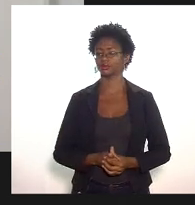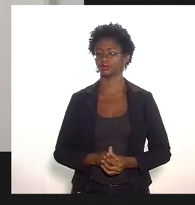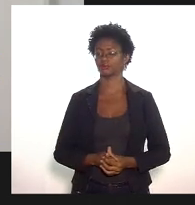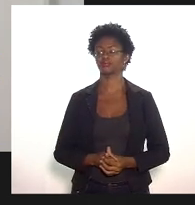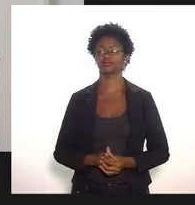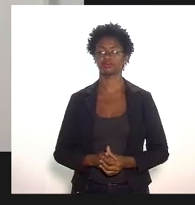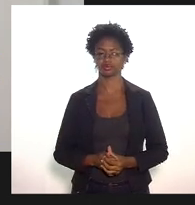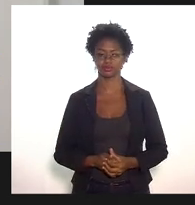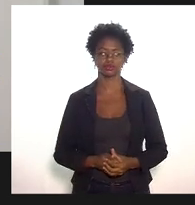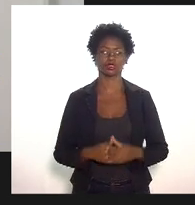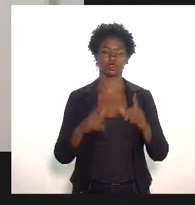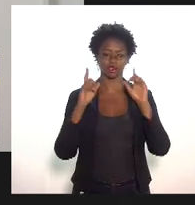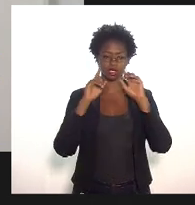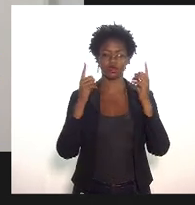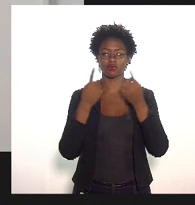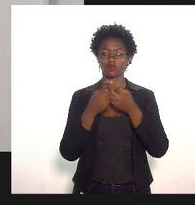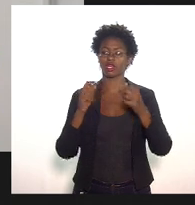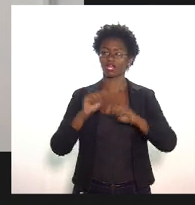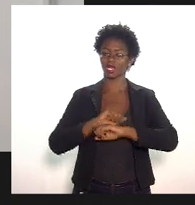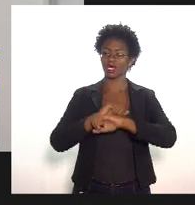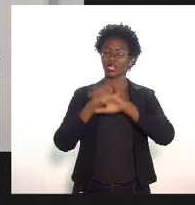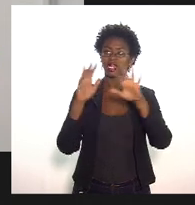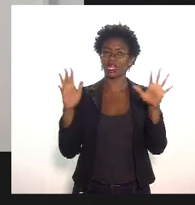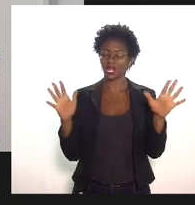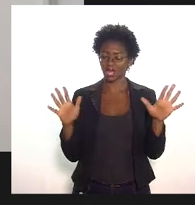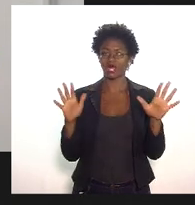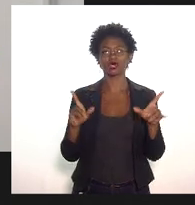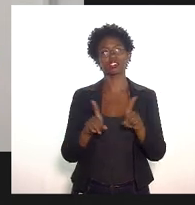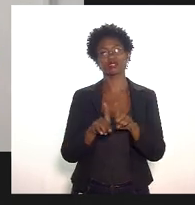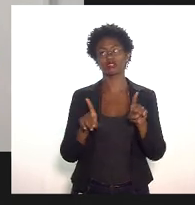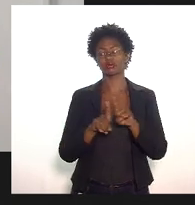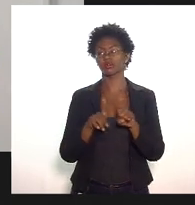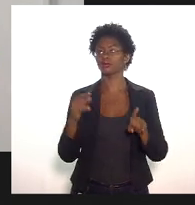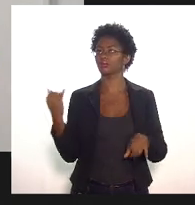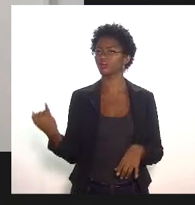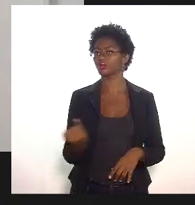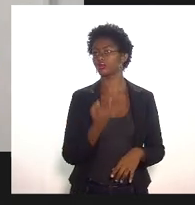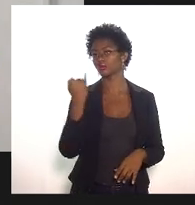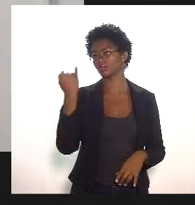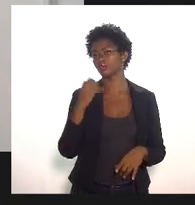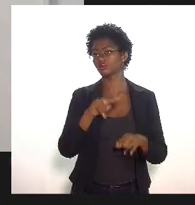bastante esclarecedora, em especial da necessidade